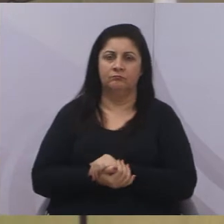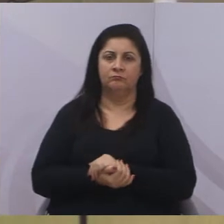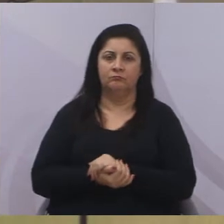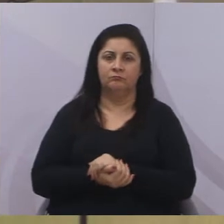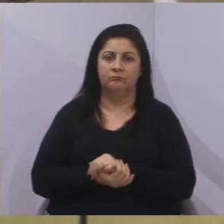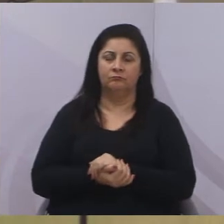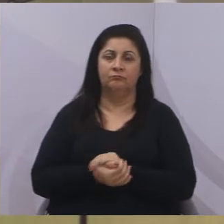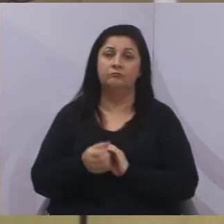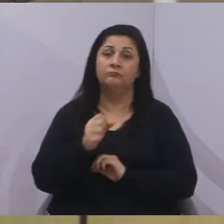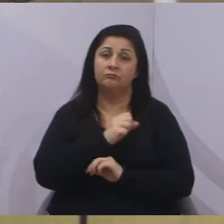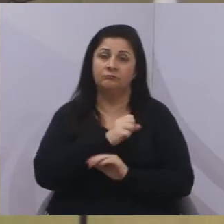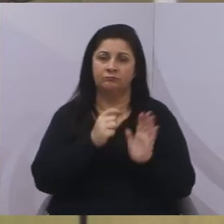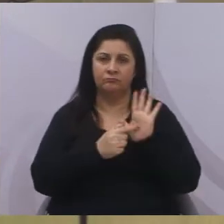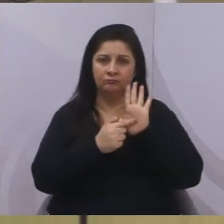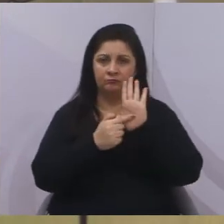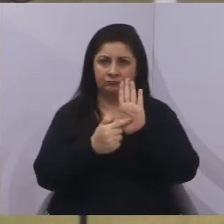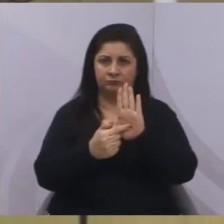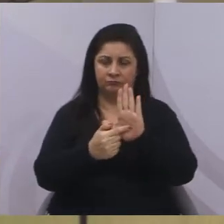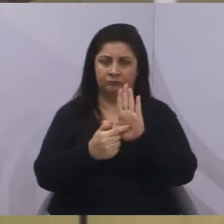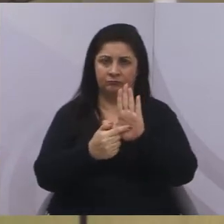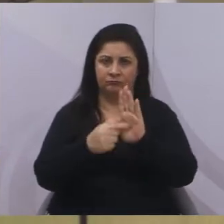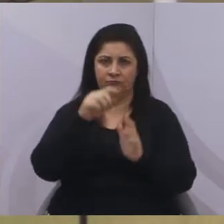Esses números que vocês vão ver,